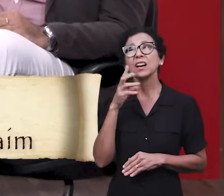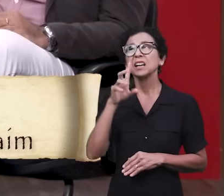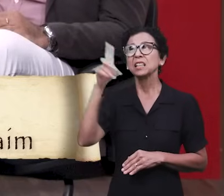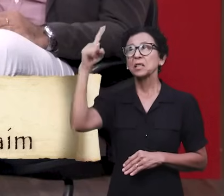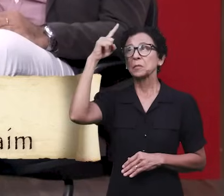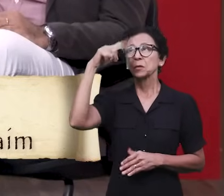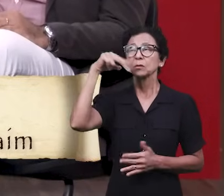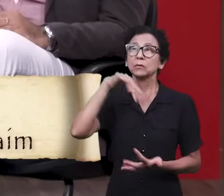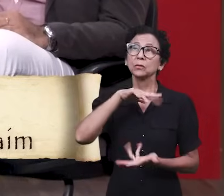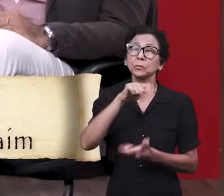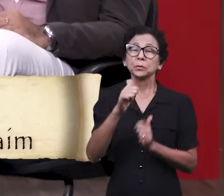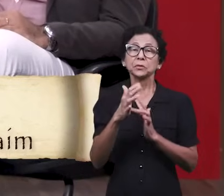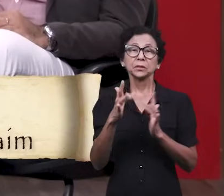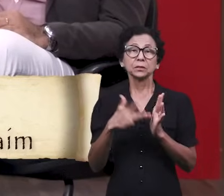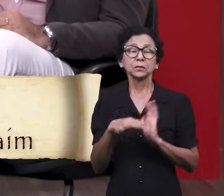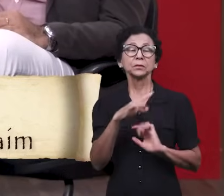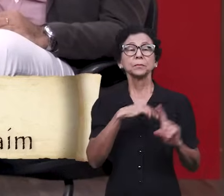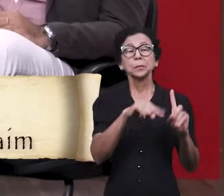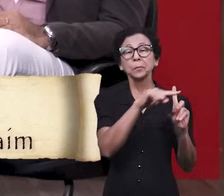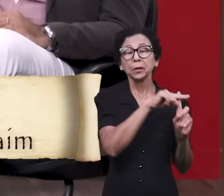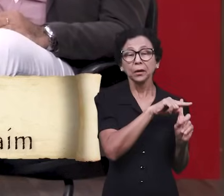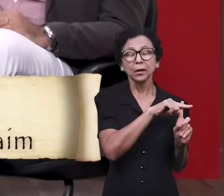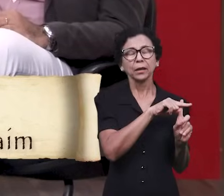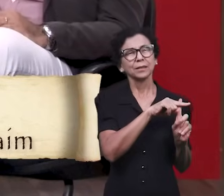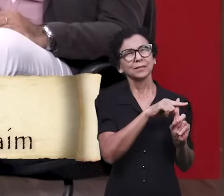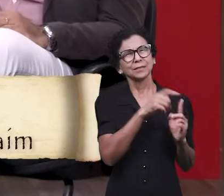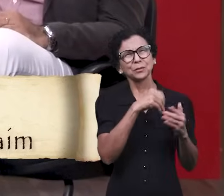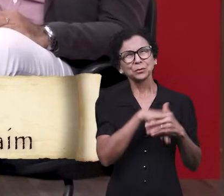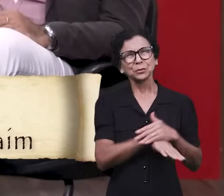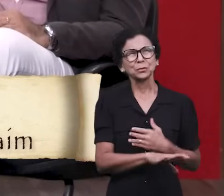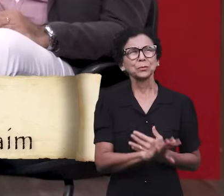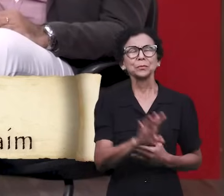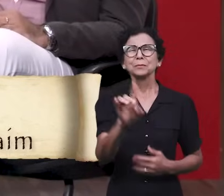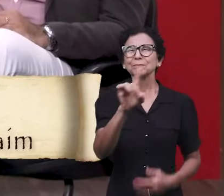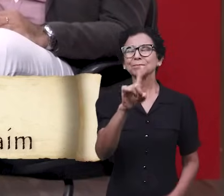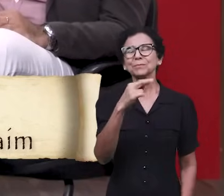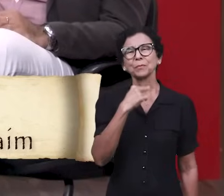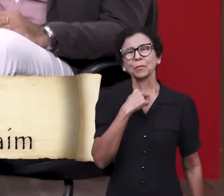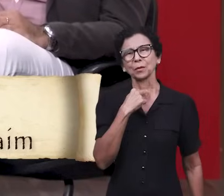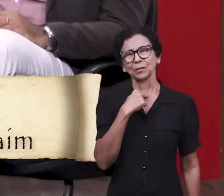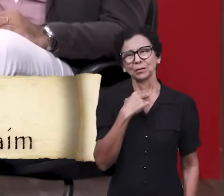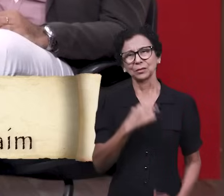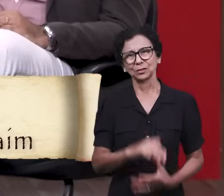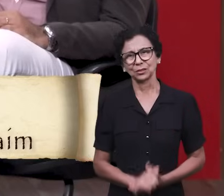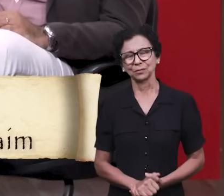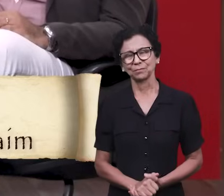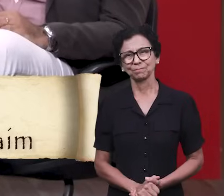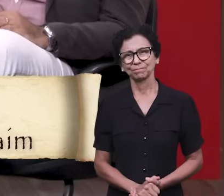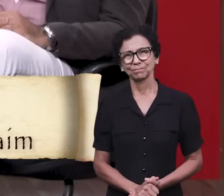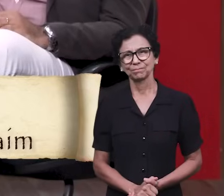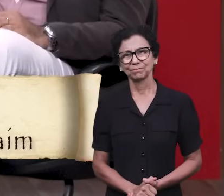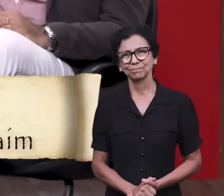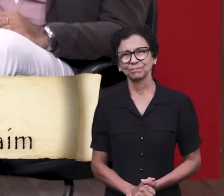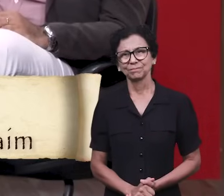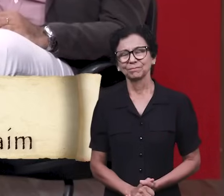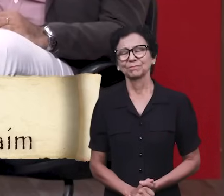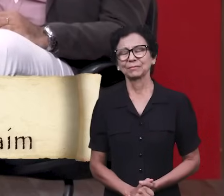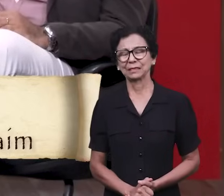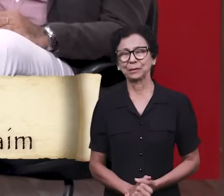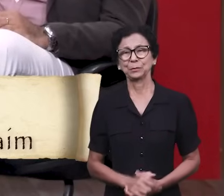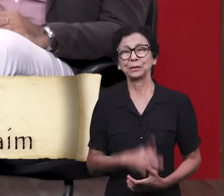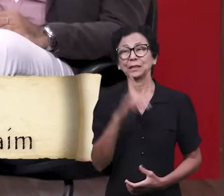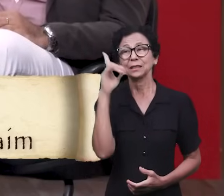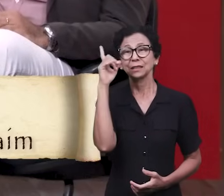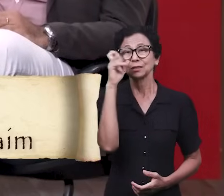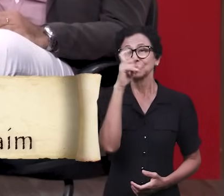de amor, ele usa essas coisas às vezes duras, coisas que assim provas. É até